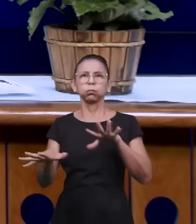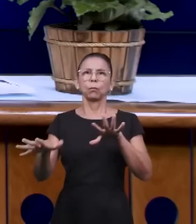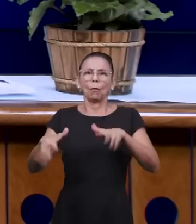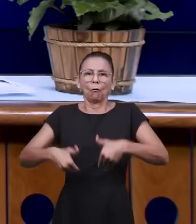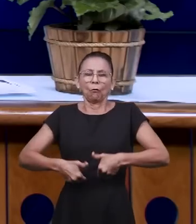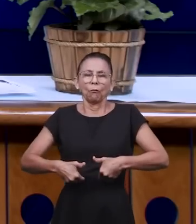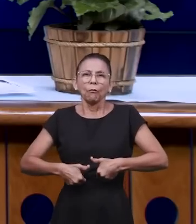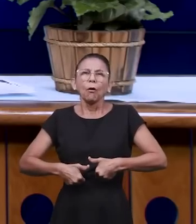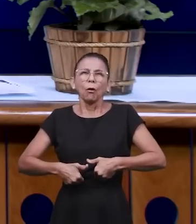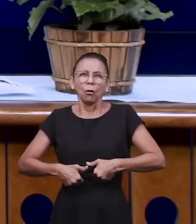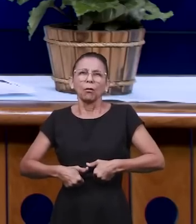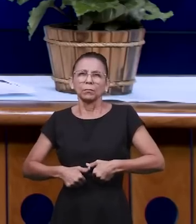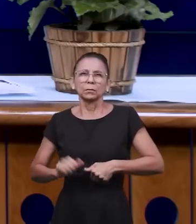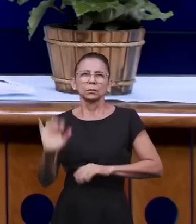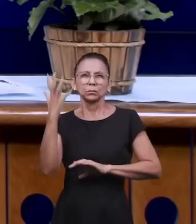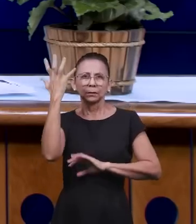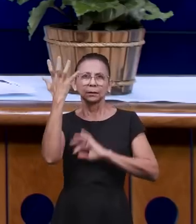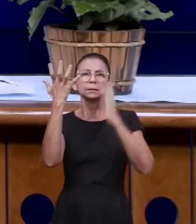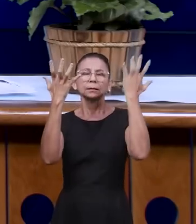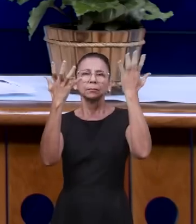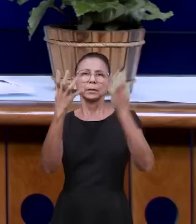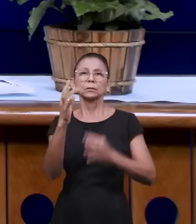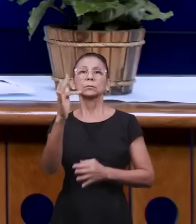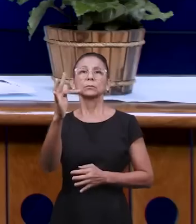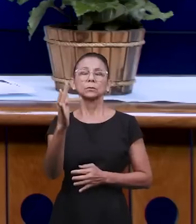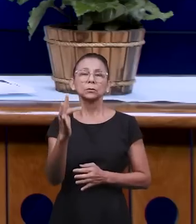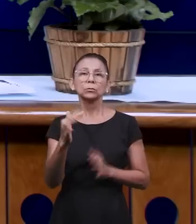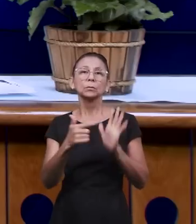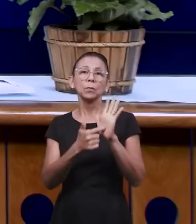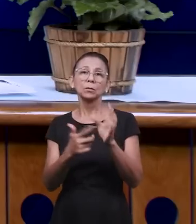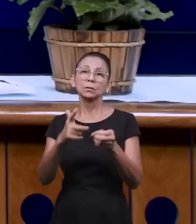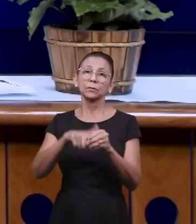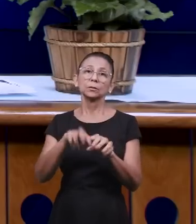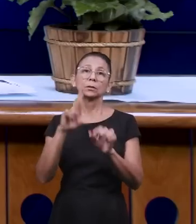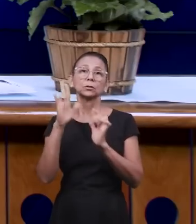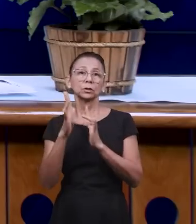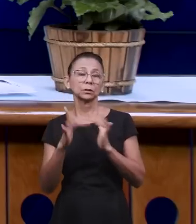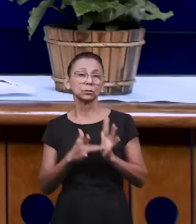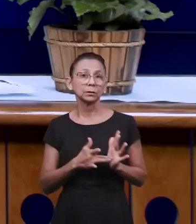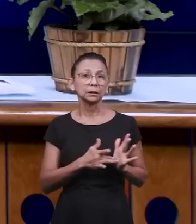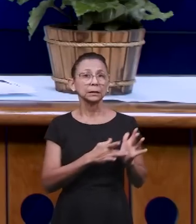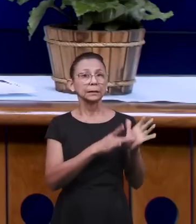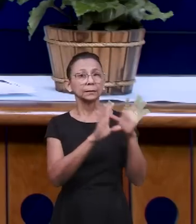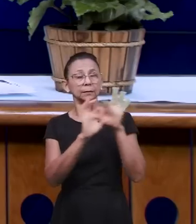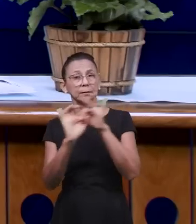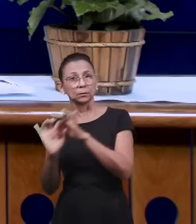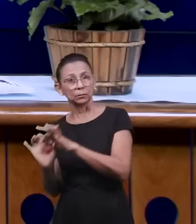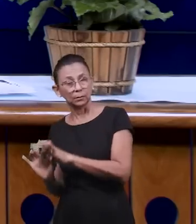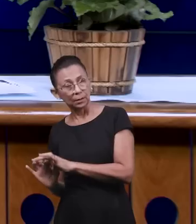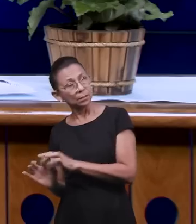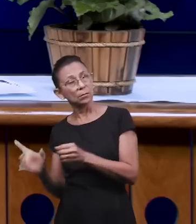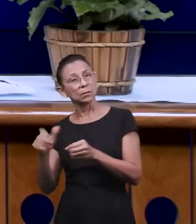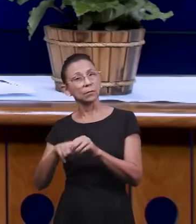videira representa a igreja. Então, quando Jesus avistou uma